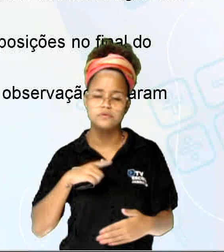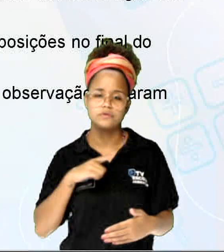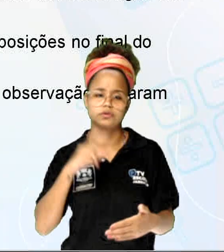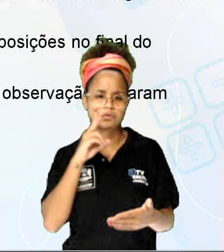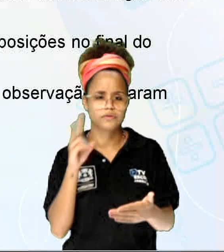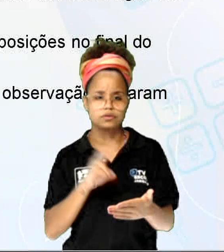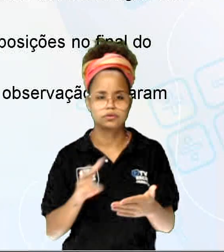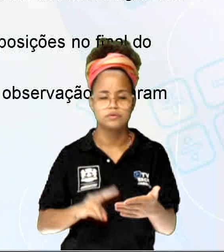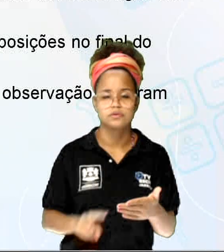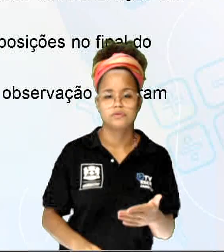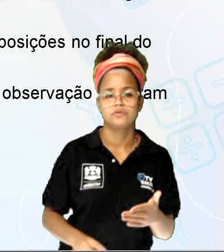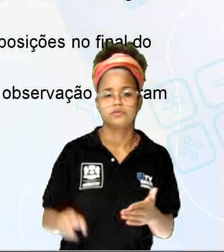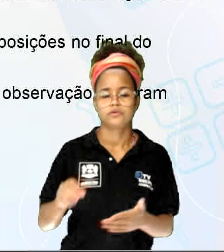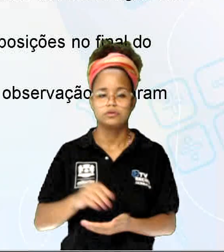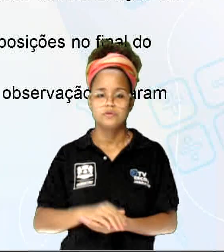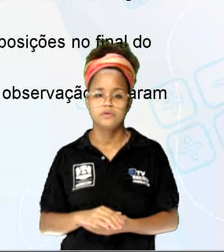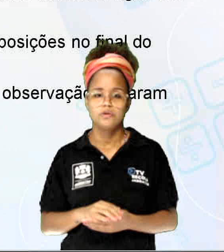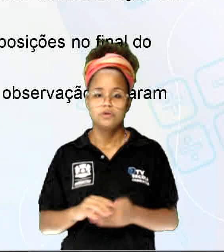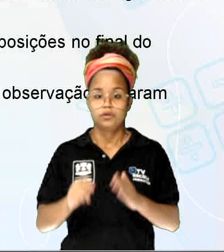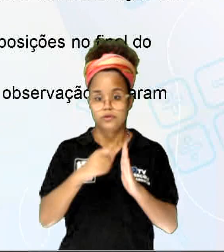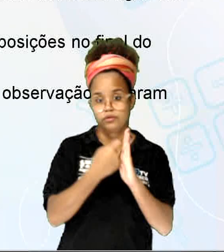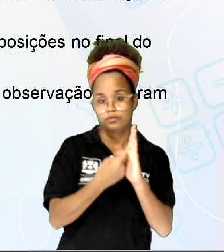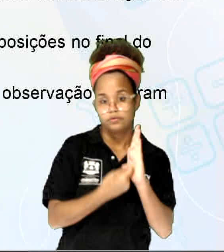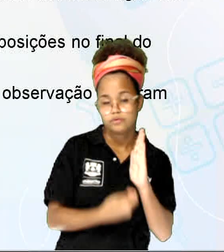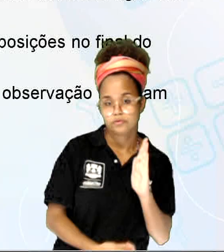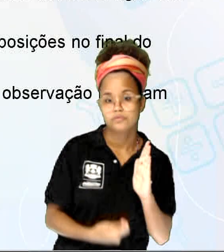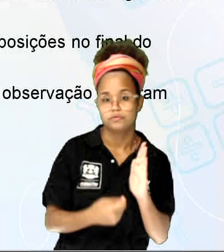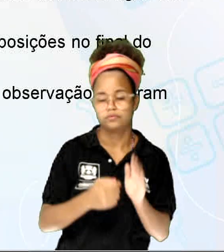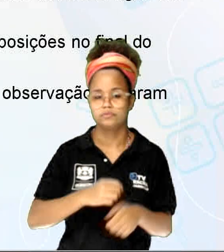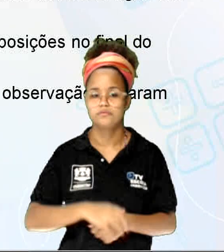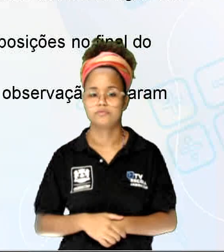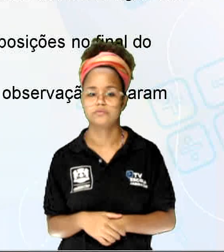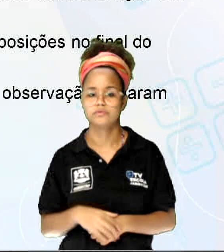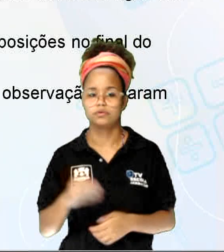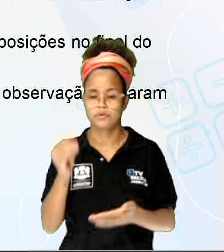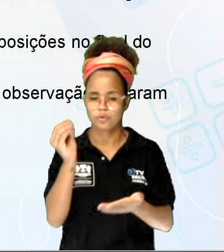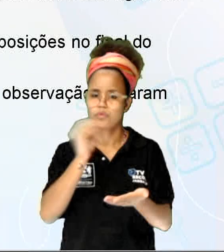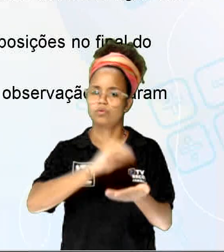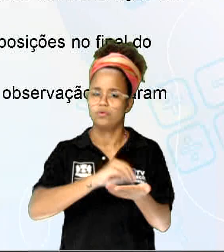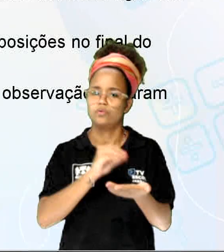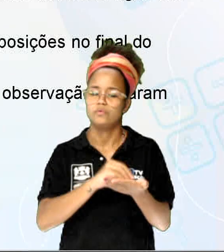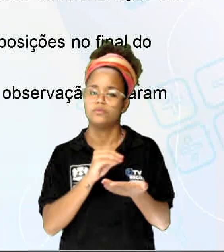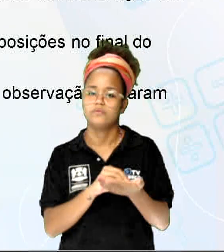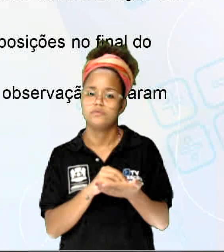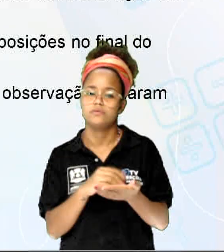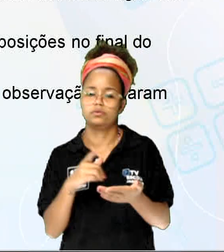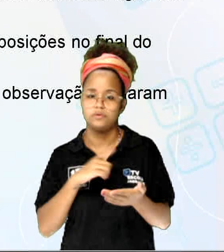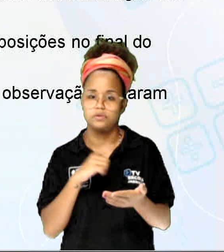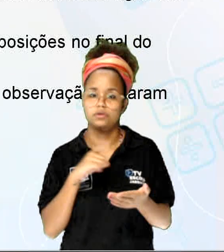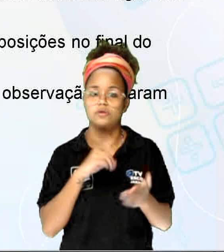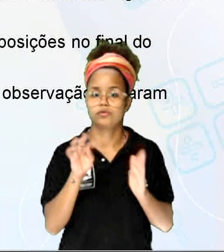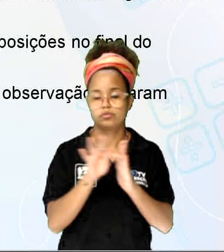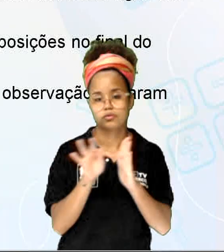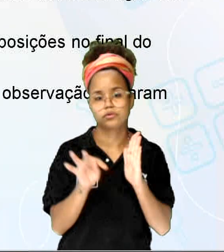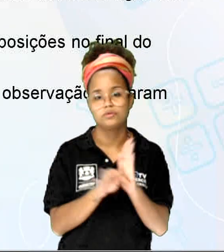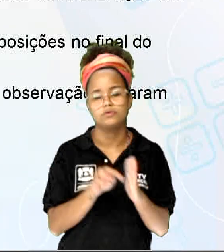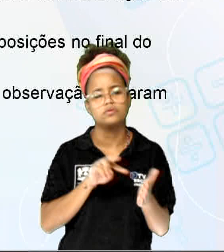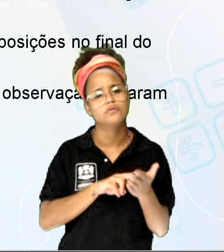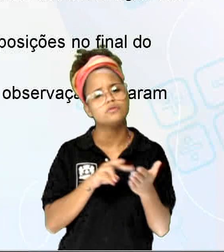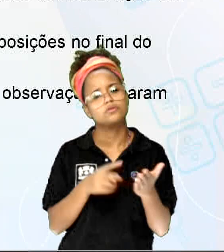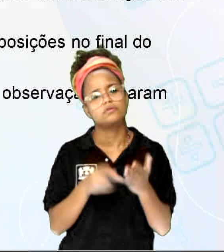vírgulas, marcadores circunstanciais e determinantes, empregados reiteradamente no texto, ressaltam